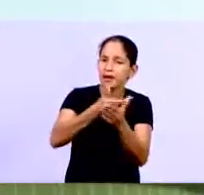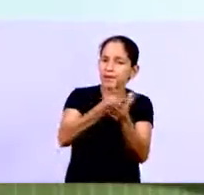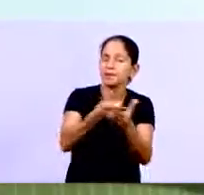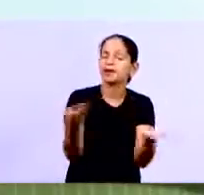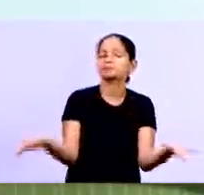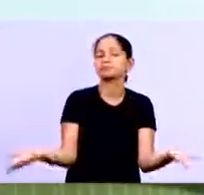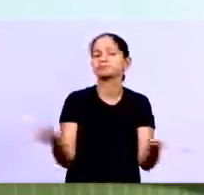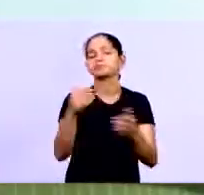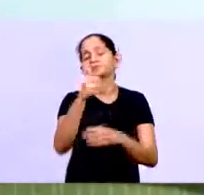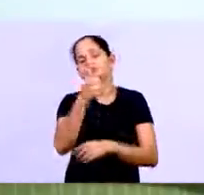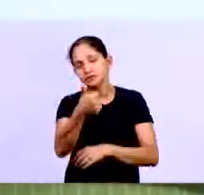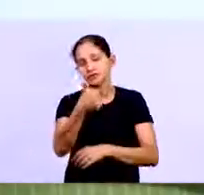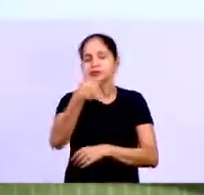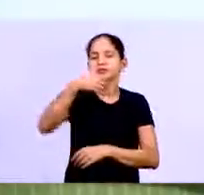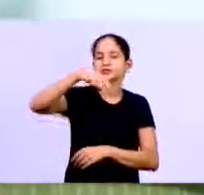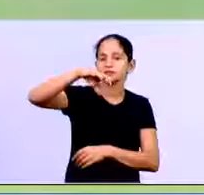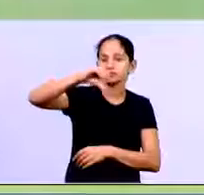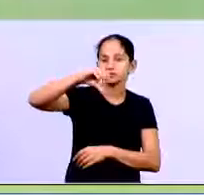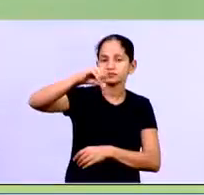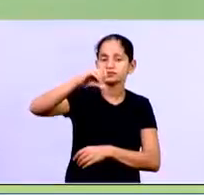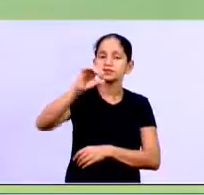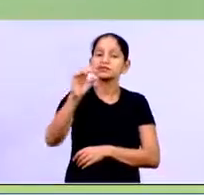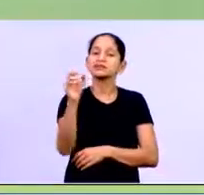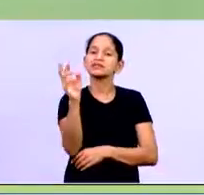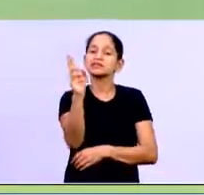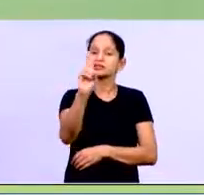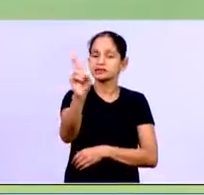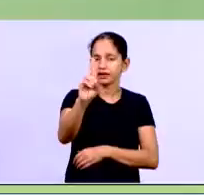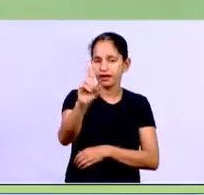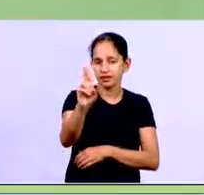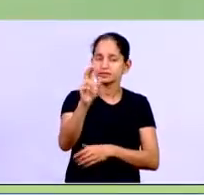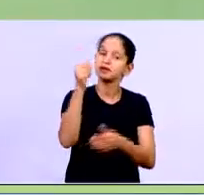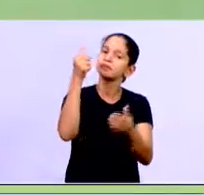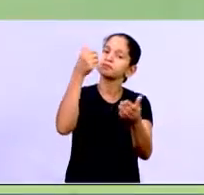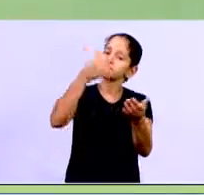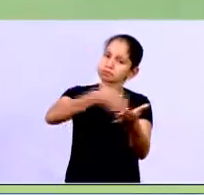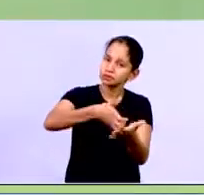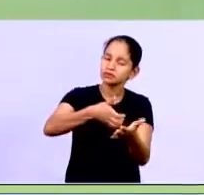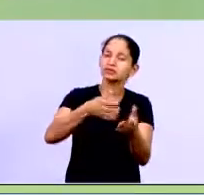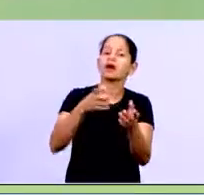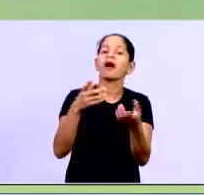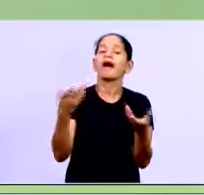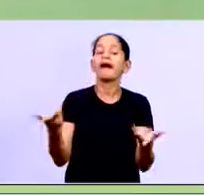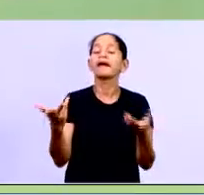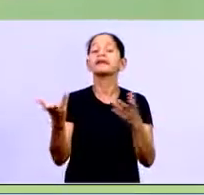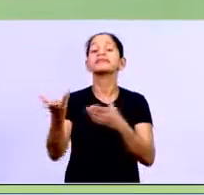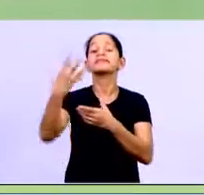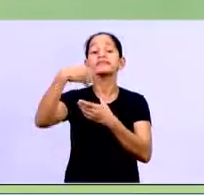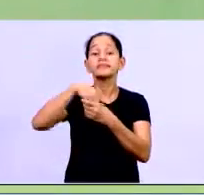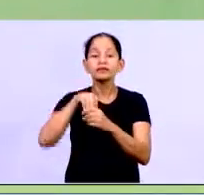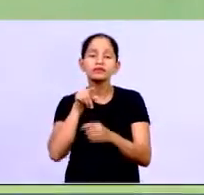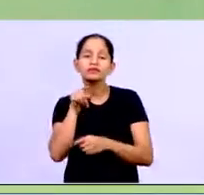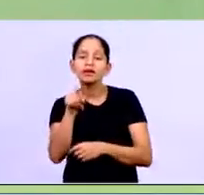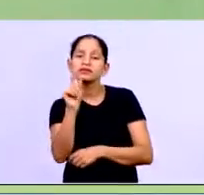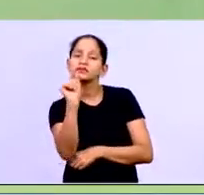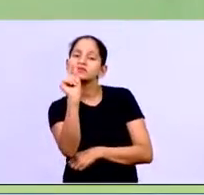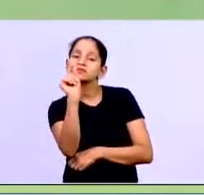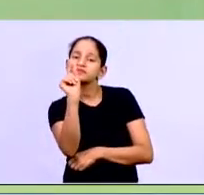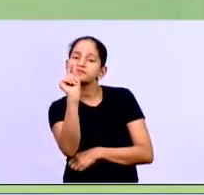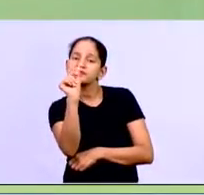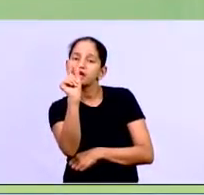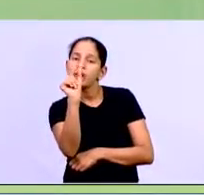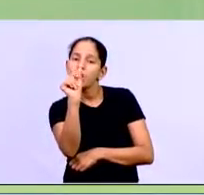de R$ 199, então a senhora vai pagar o valor de R$ 199, dentro desse valor de R$ 199,